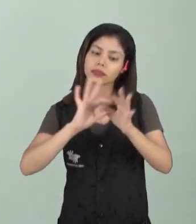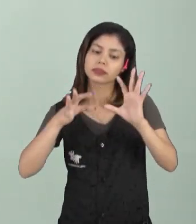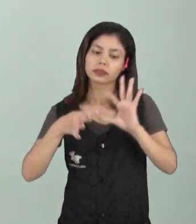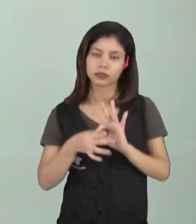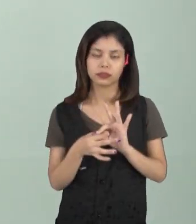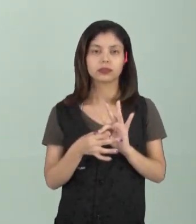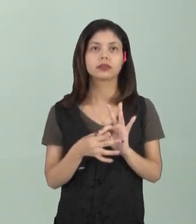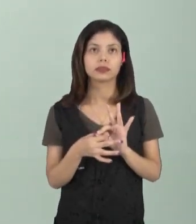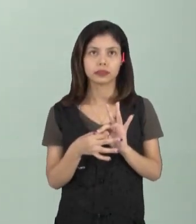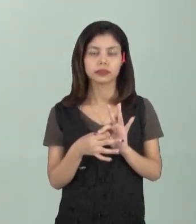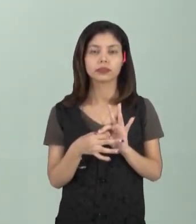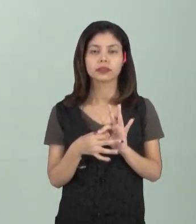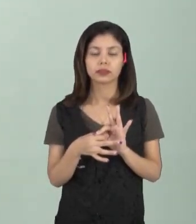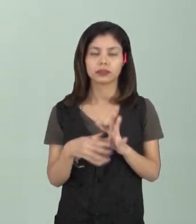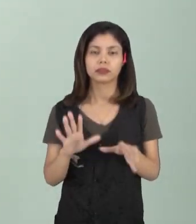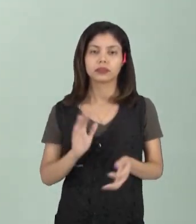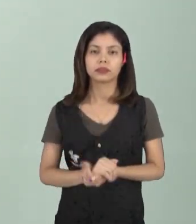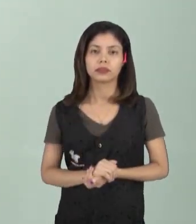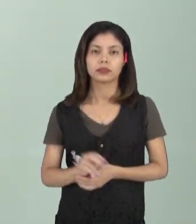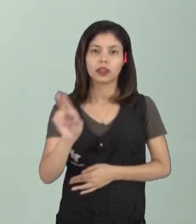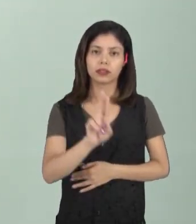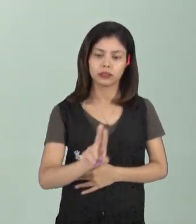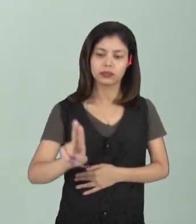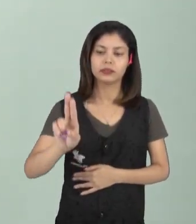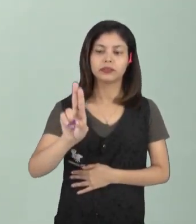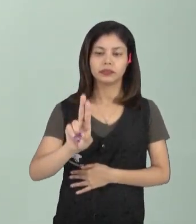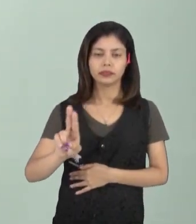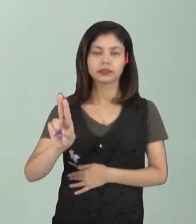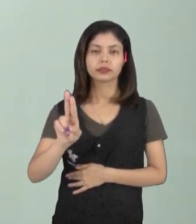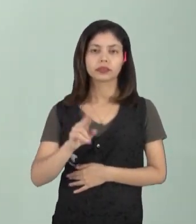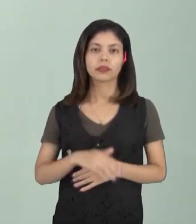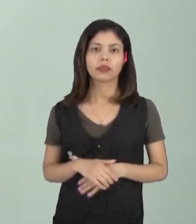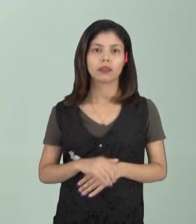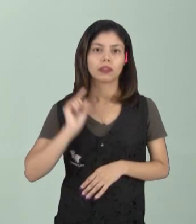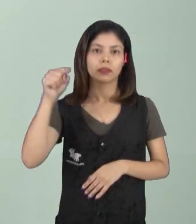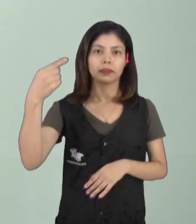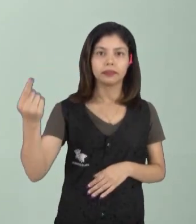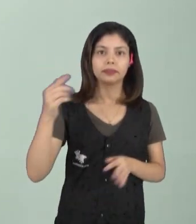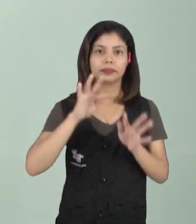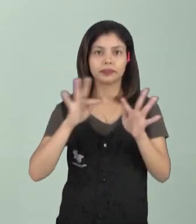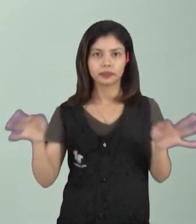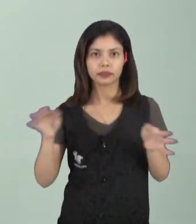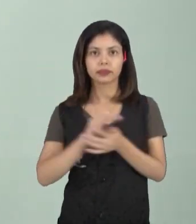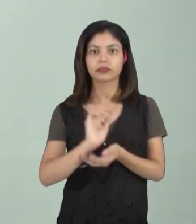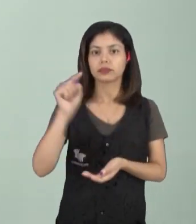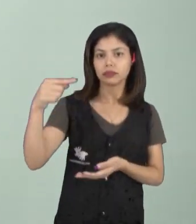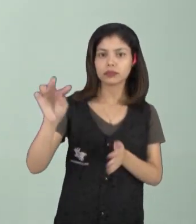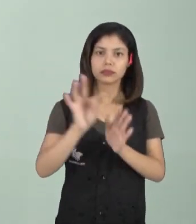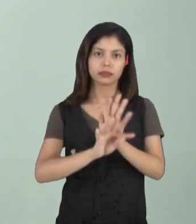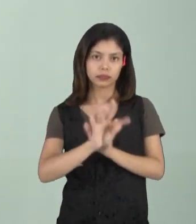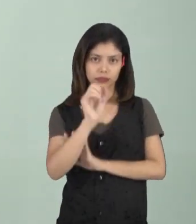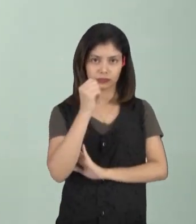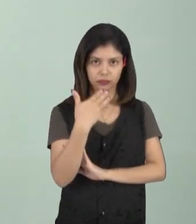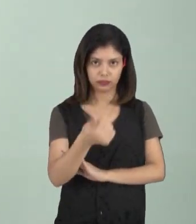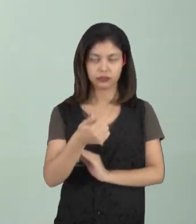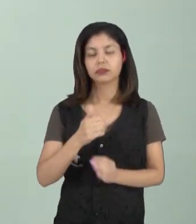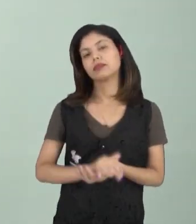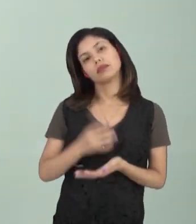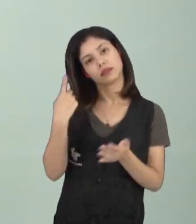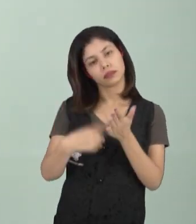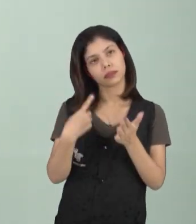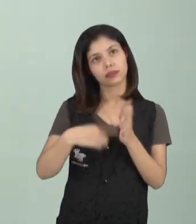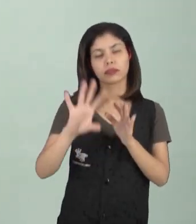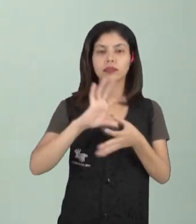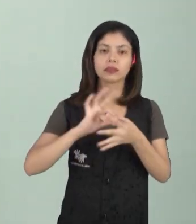contexto ali de que está sendo usado aquele enunciado, aquele texto, tá bom? Então, de acordo